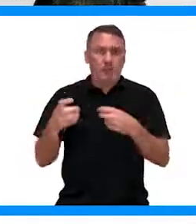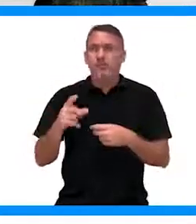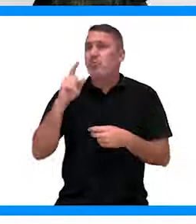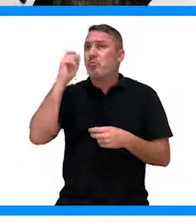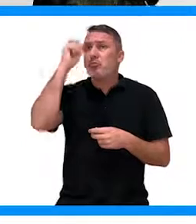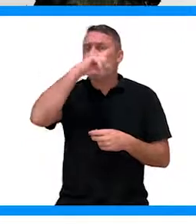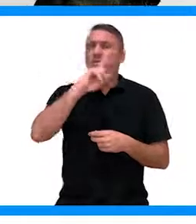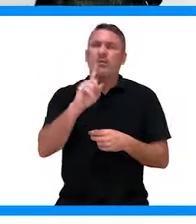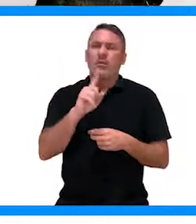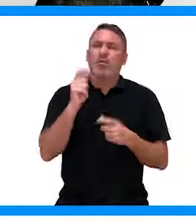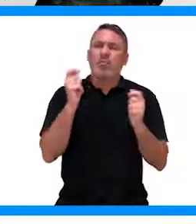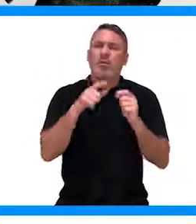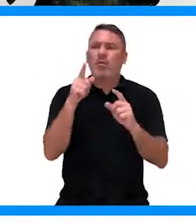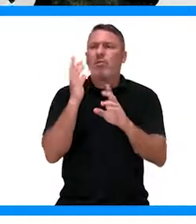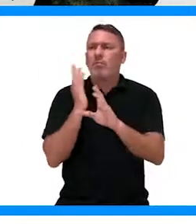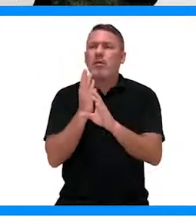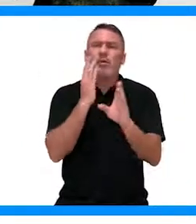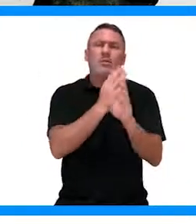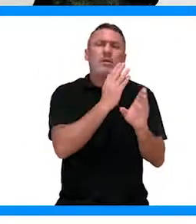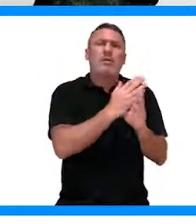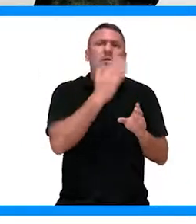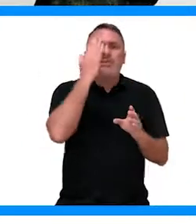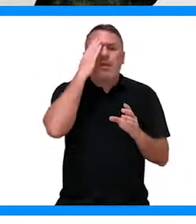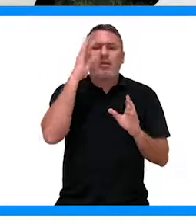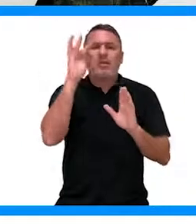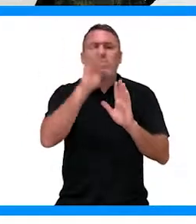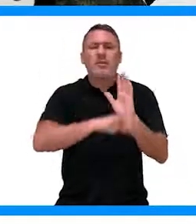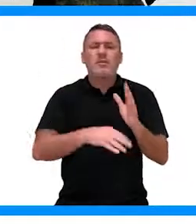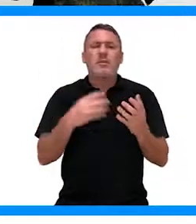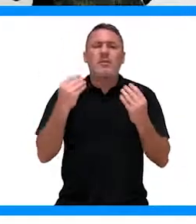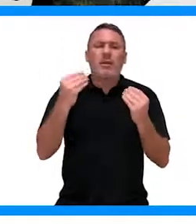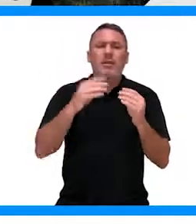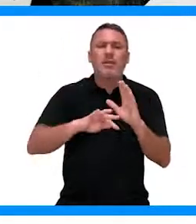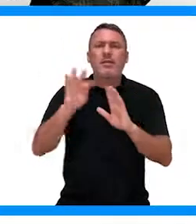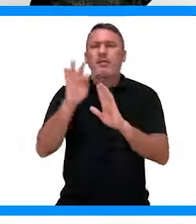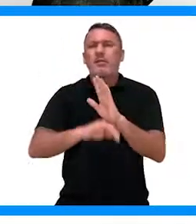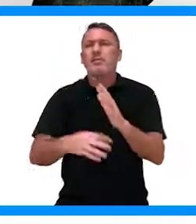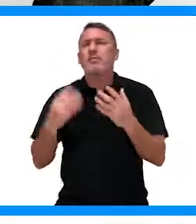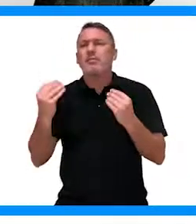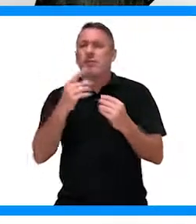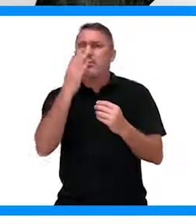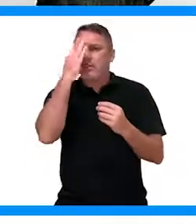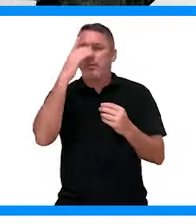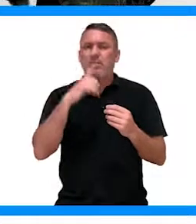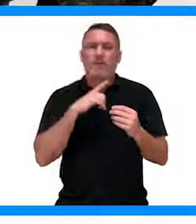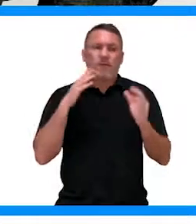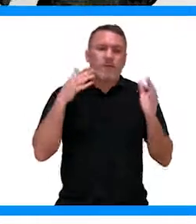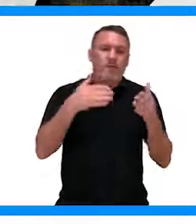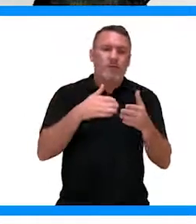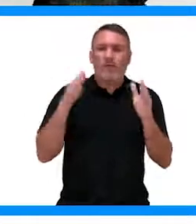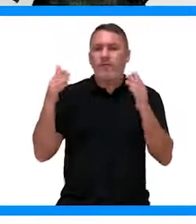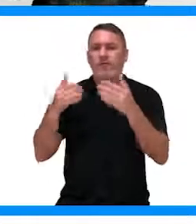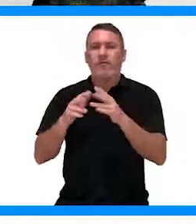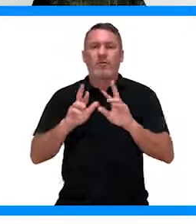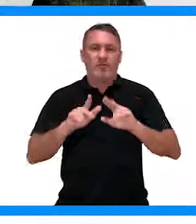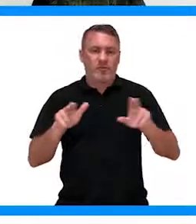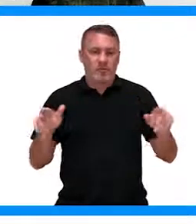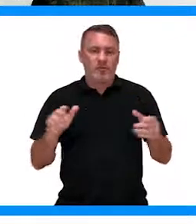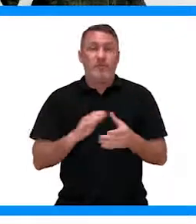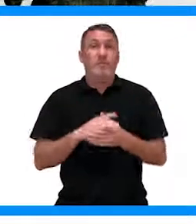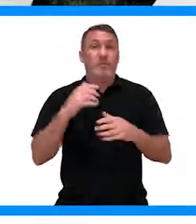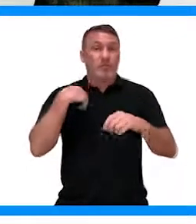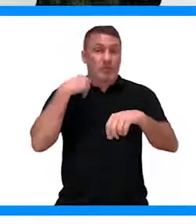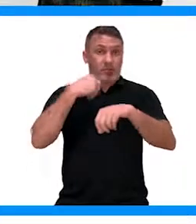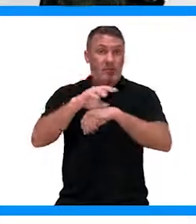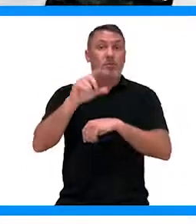e divergentes. Então, não é difícil identificar a função de cada texto, porque cada um vai ter, de fato, uma abordagem diferente da